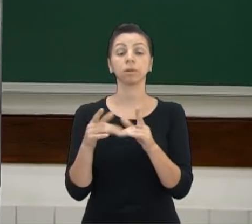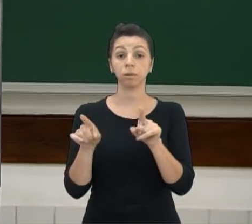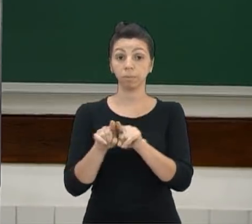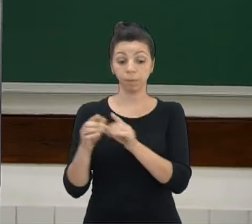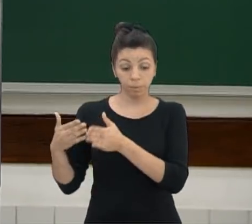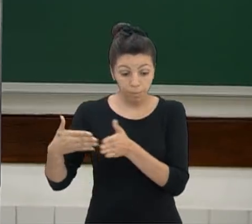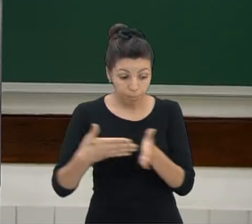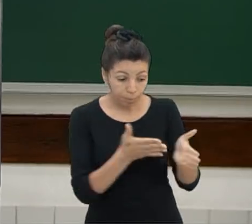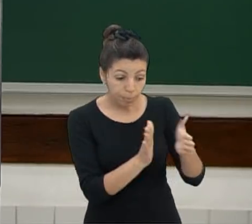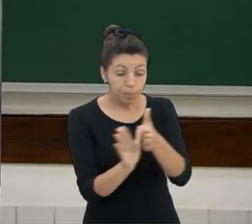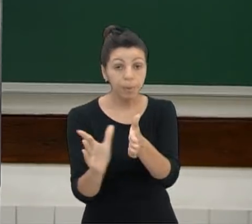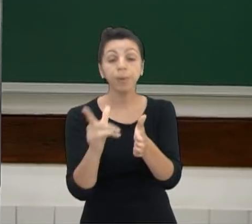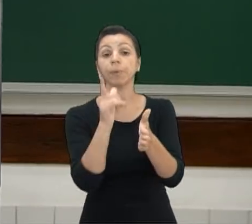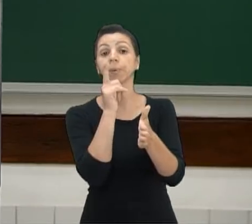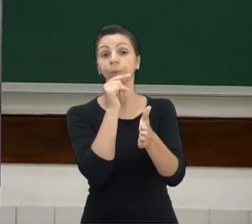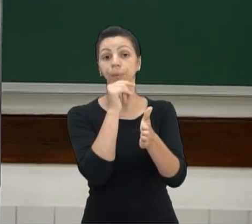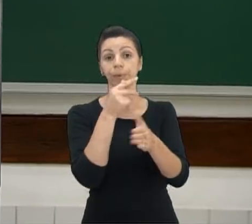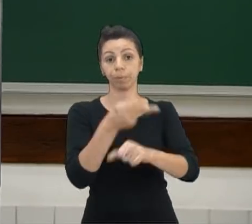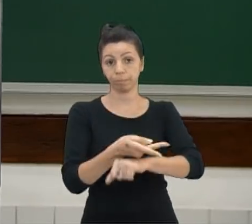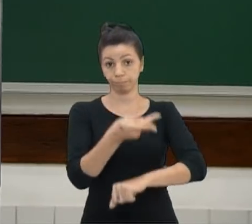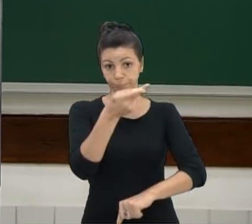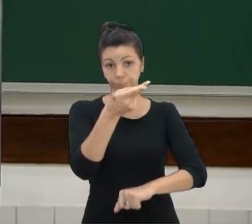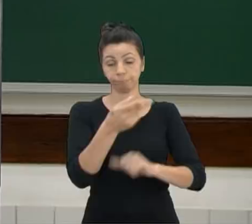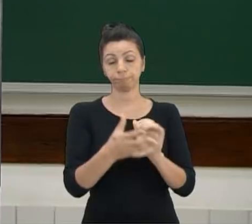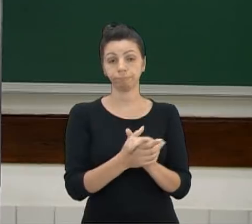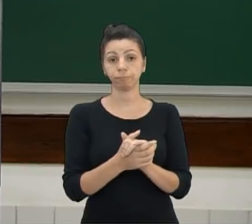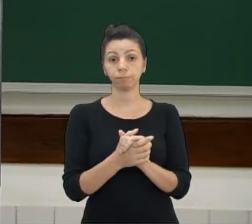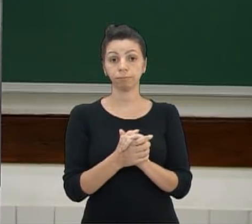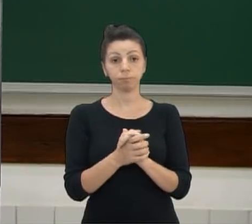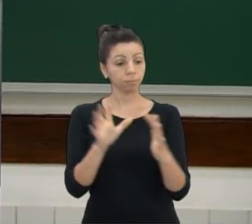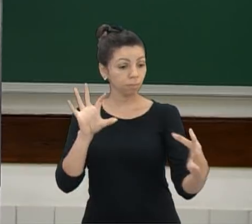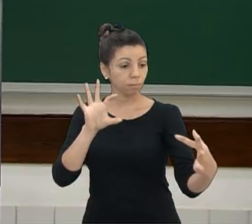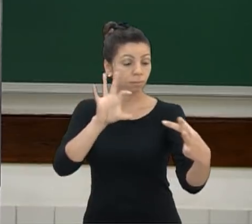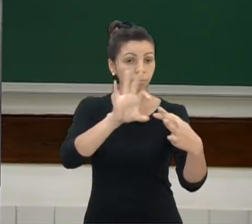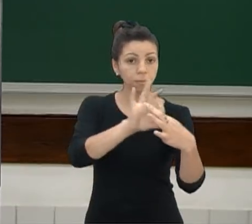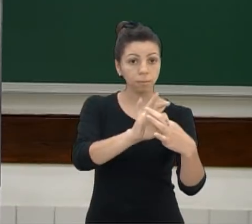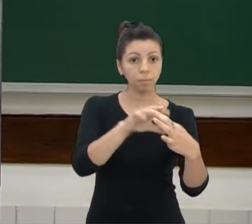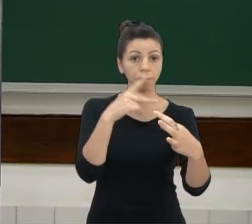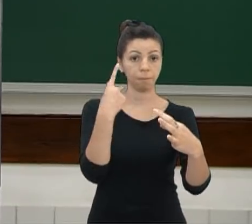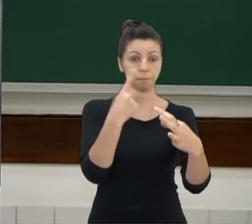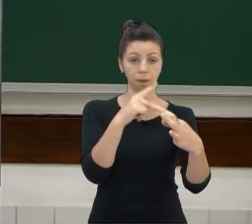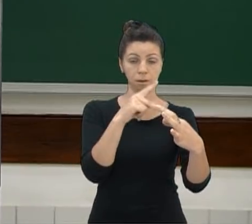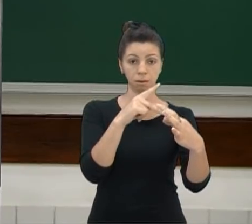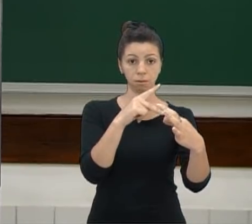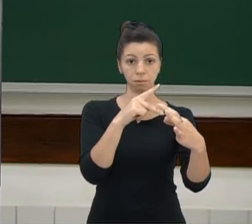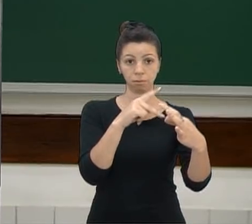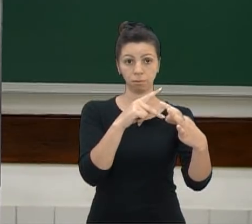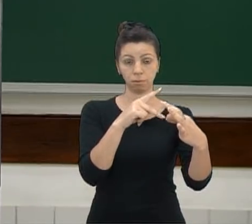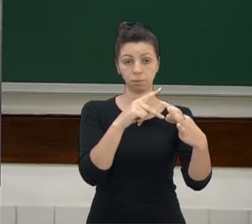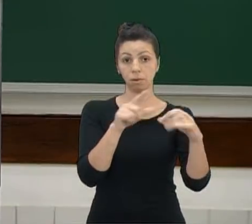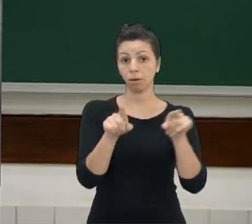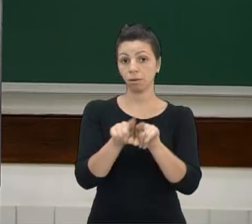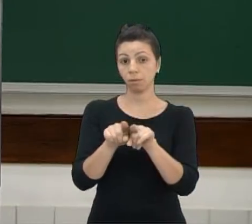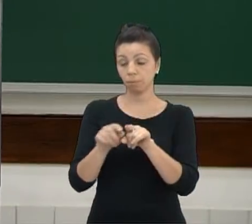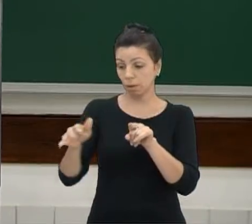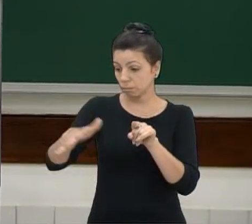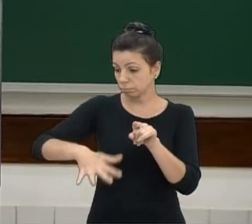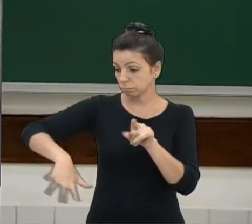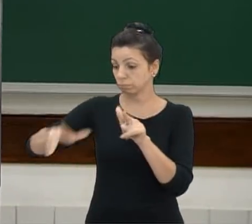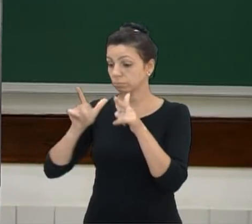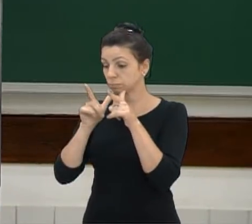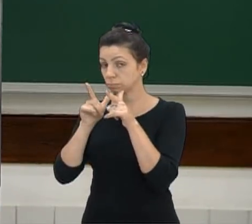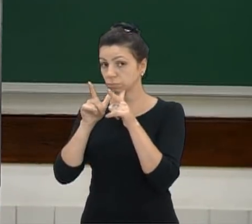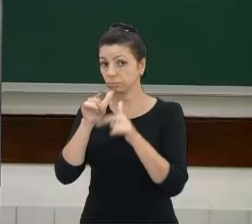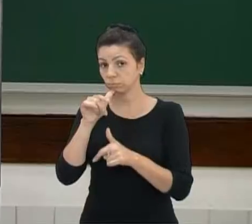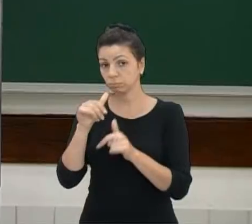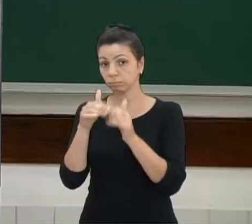Prata. É o Rio da Prata que é a ligação entre Paraguai e o Oceano Atlântico.